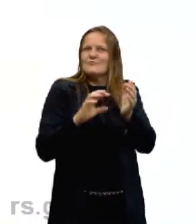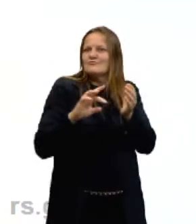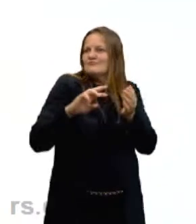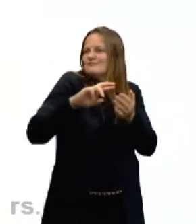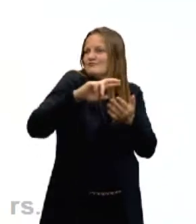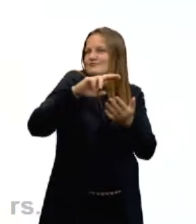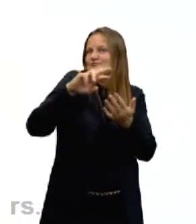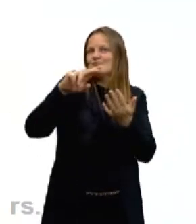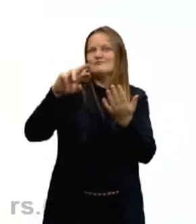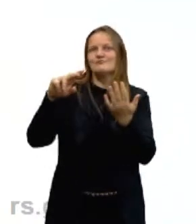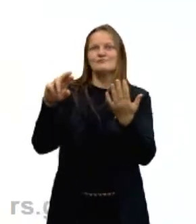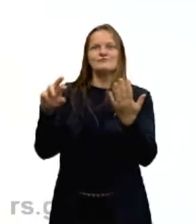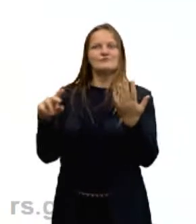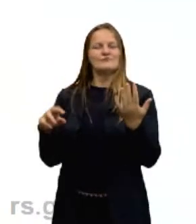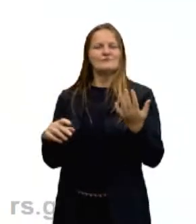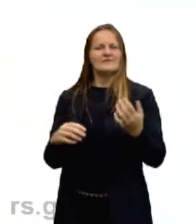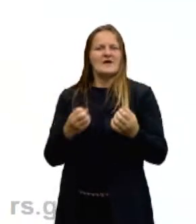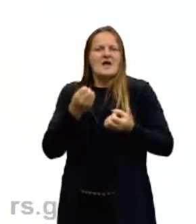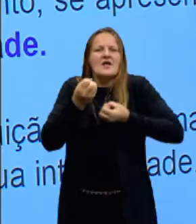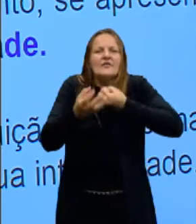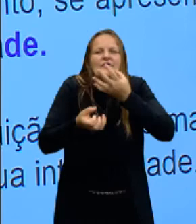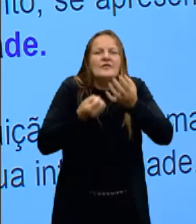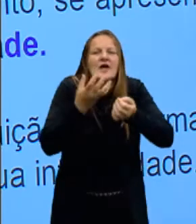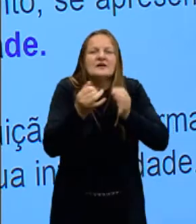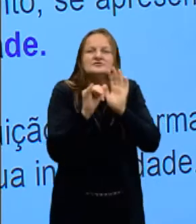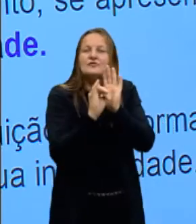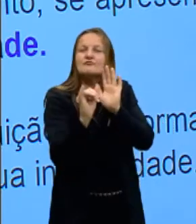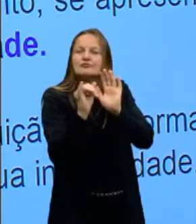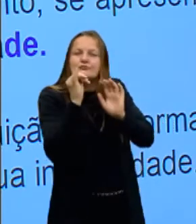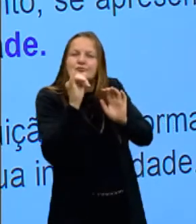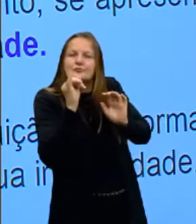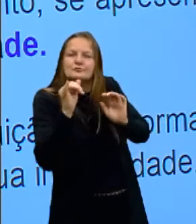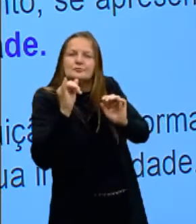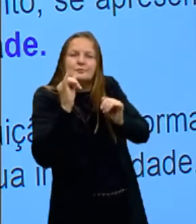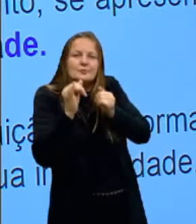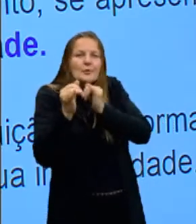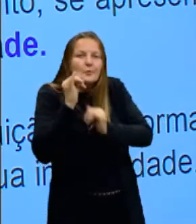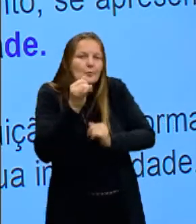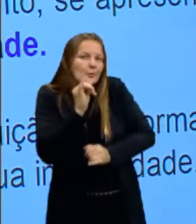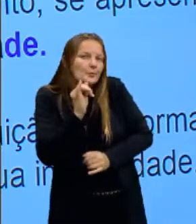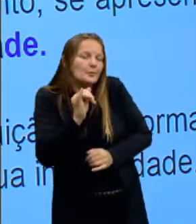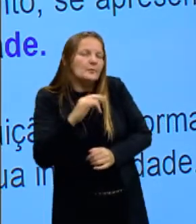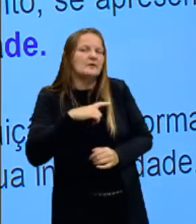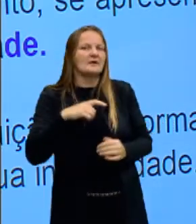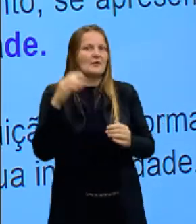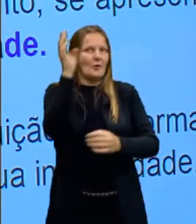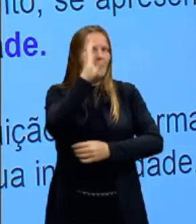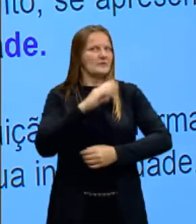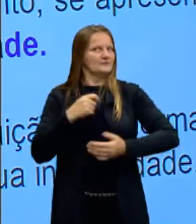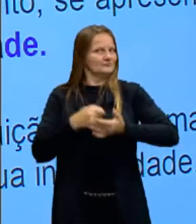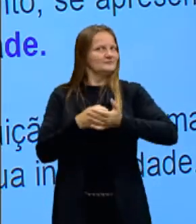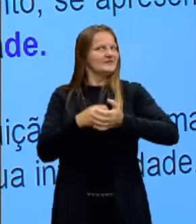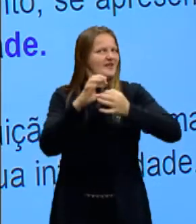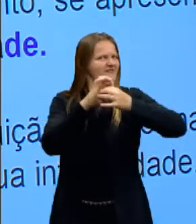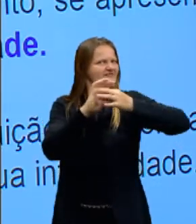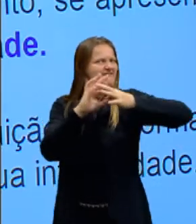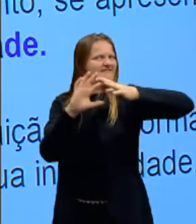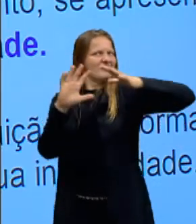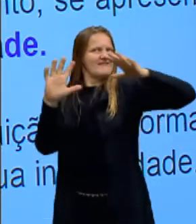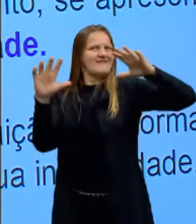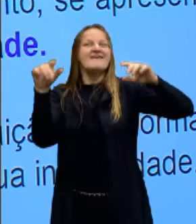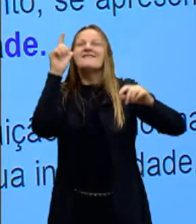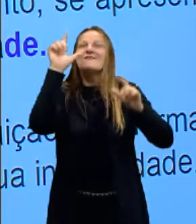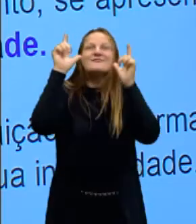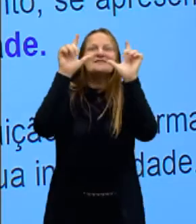é uma epopeia até a maneira de narrar né então quer dizer o Brasil ele tenta essa liberdade porque ele não